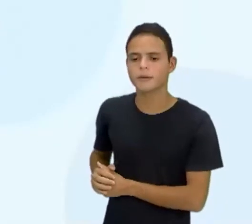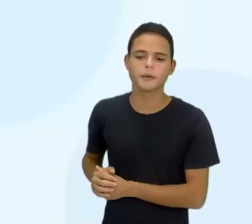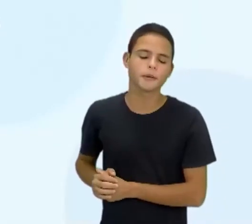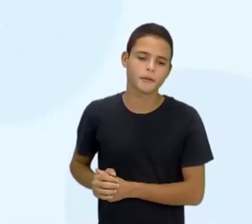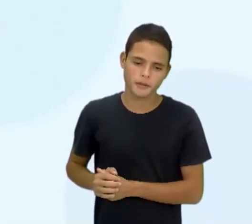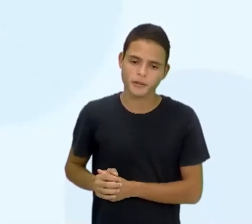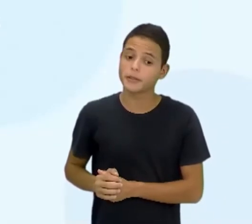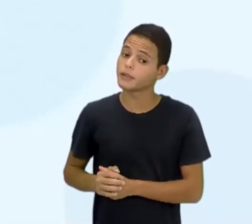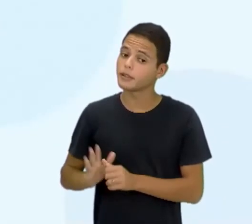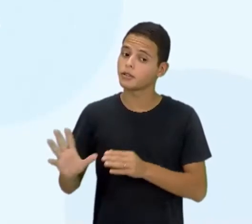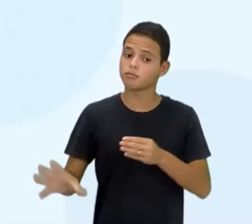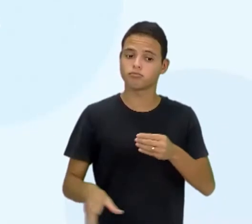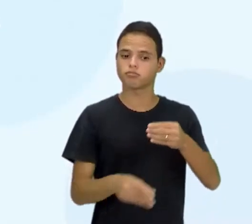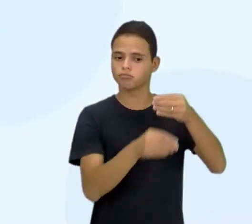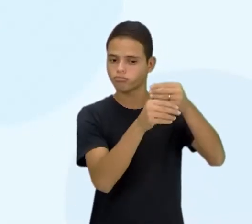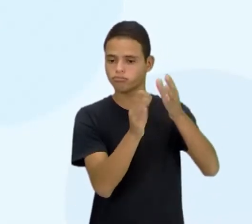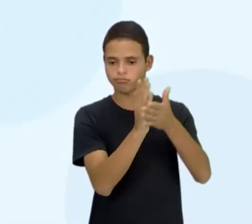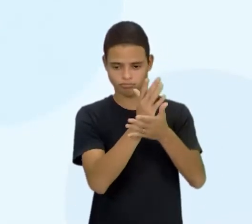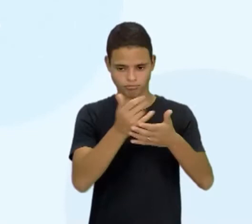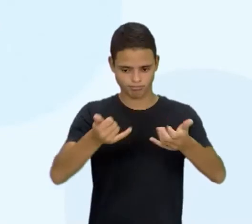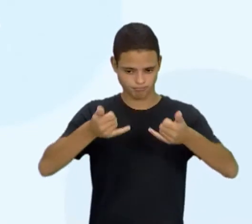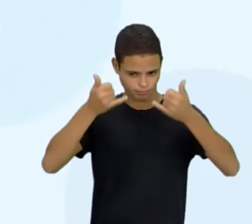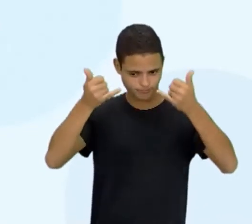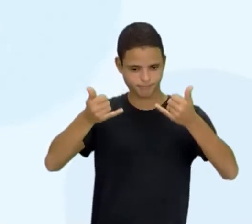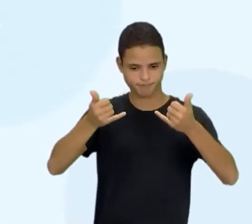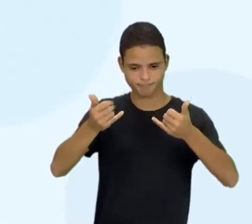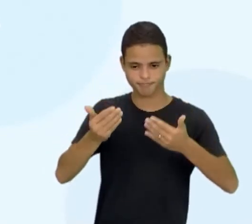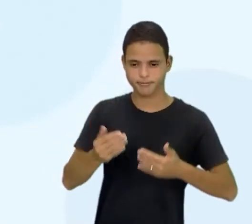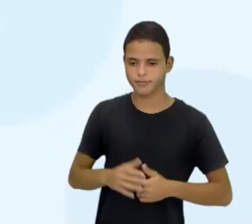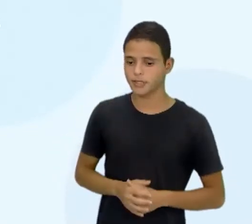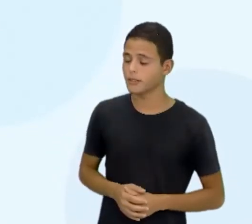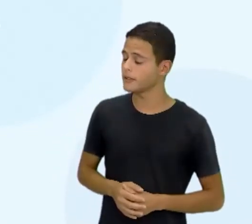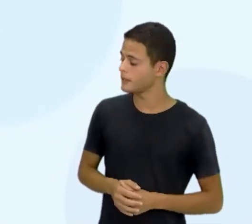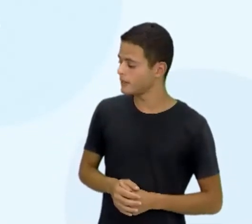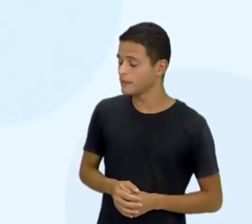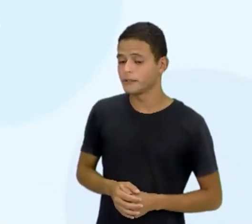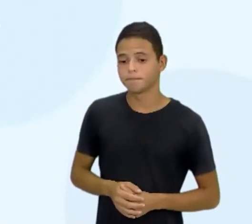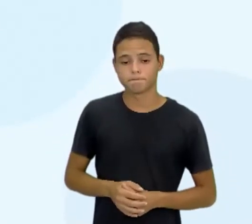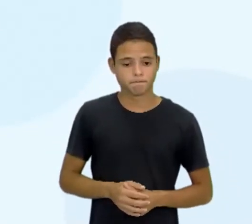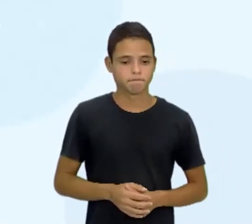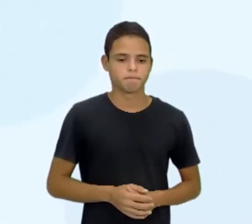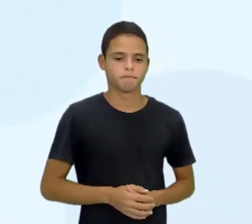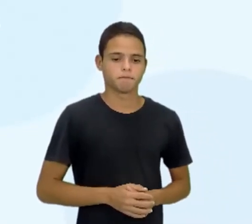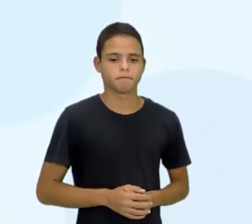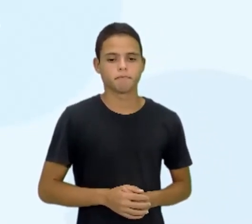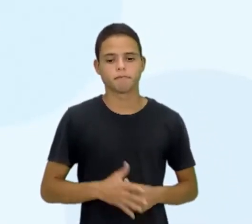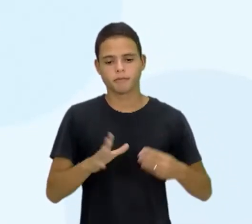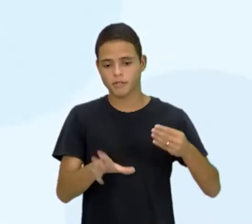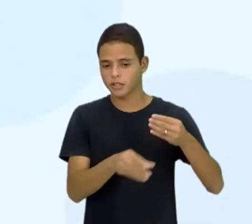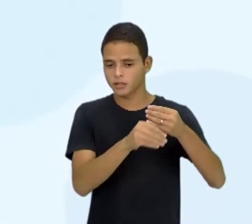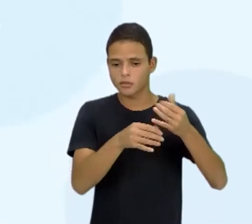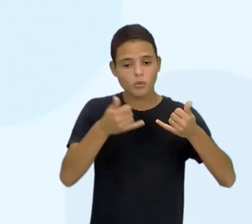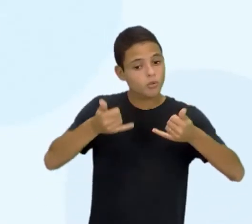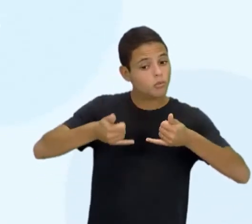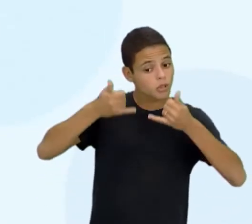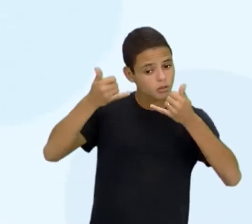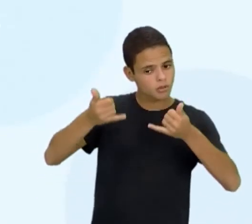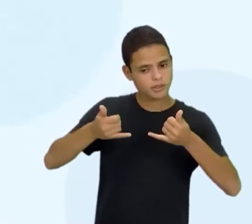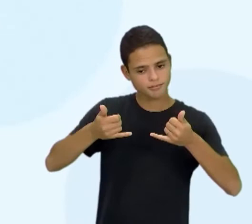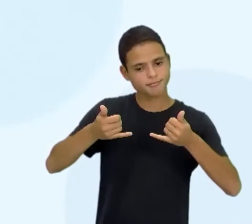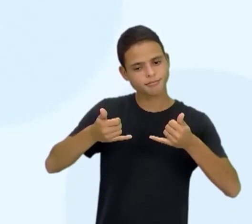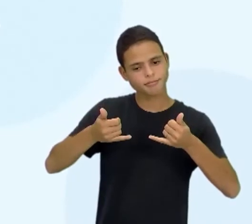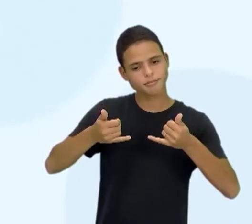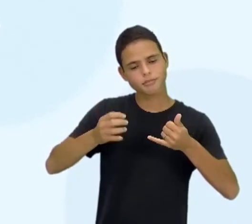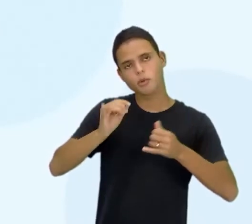já acrescenta algumas informações que não tem ali no título. Então, o subtítulo, ele acrescenta algumas